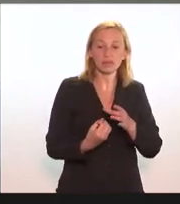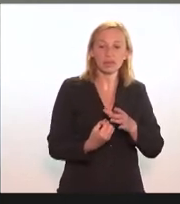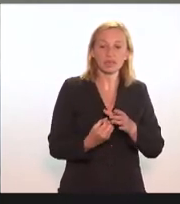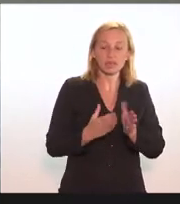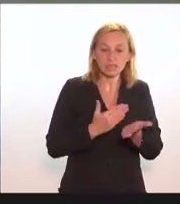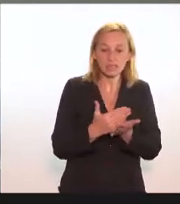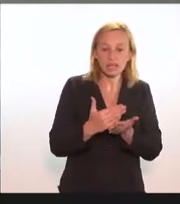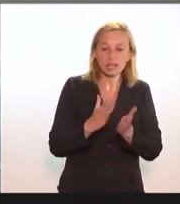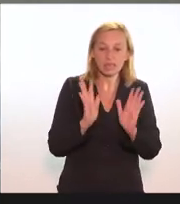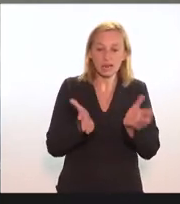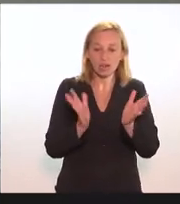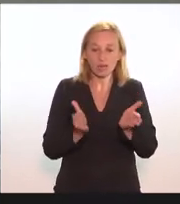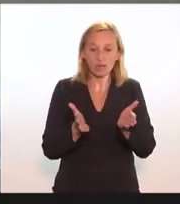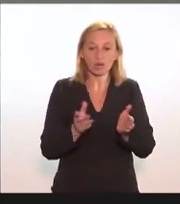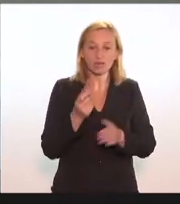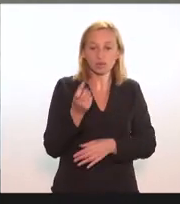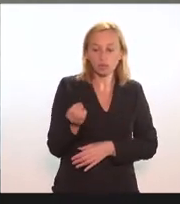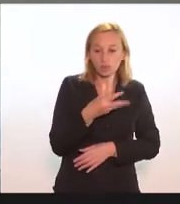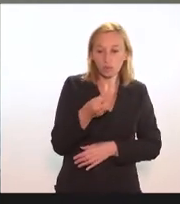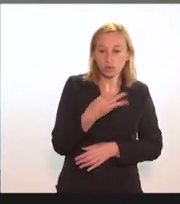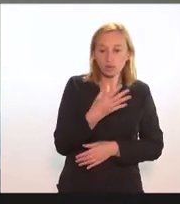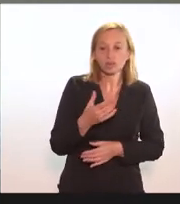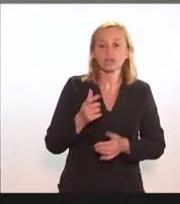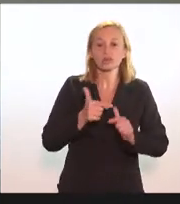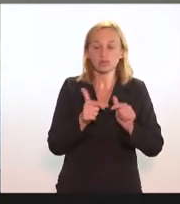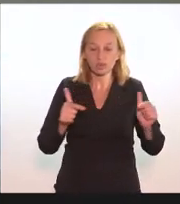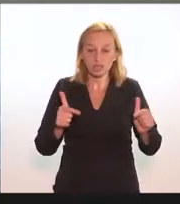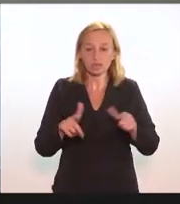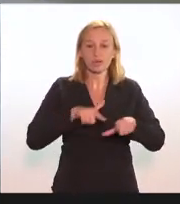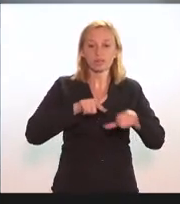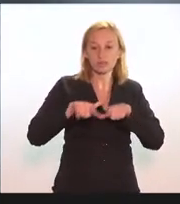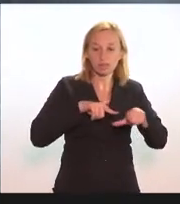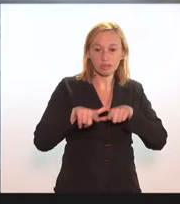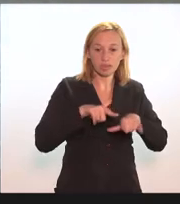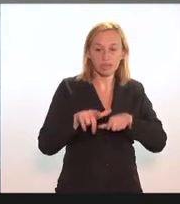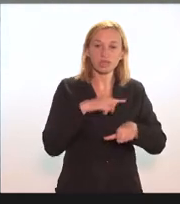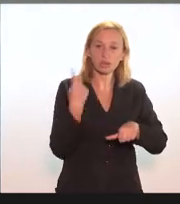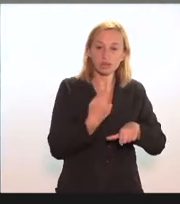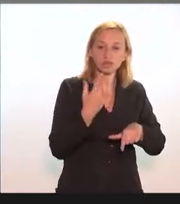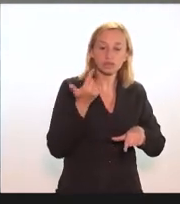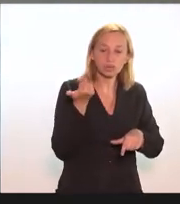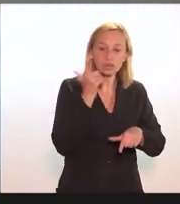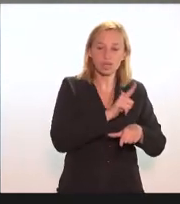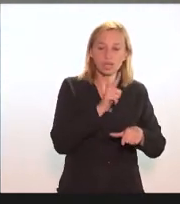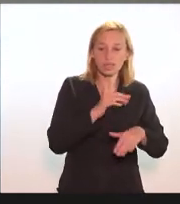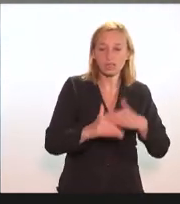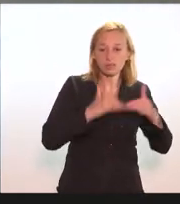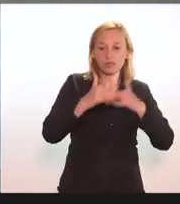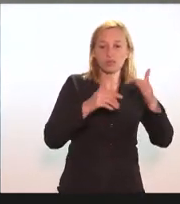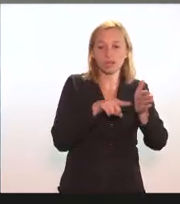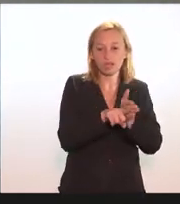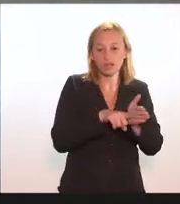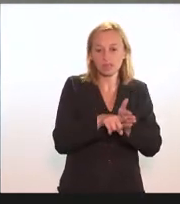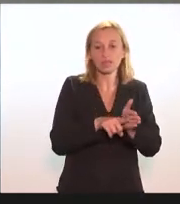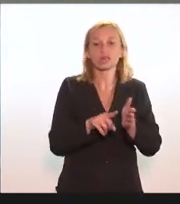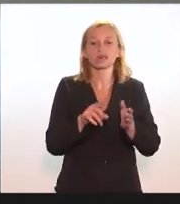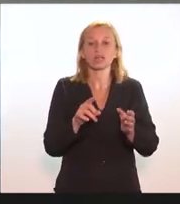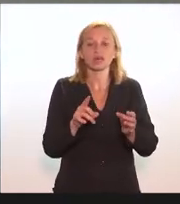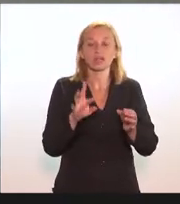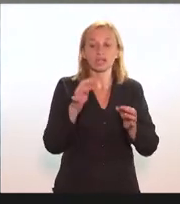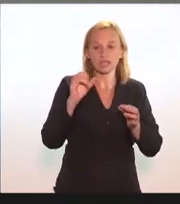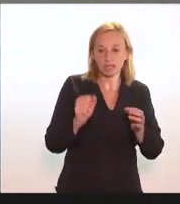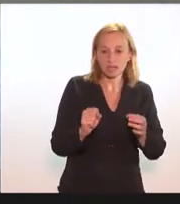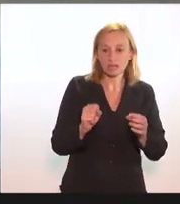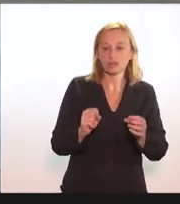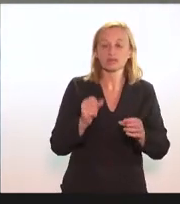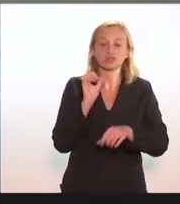também tem a capacidade de fazer um grande trabalho e a gente alavancar as receitas de royalties e participações especiais